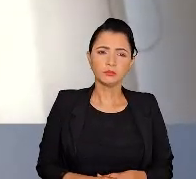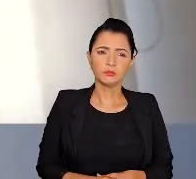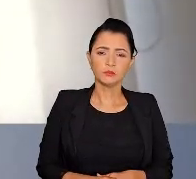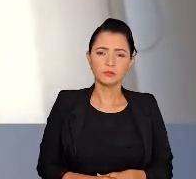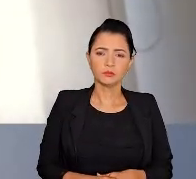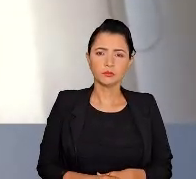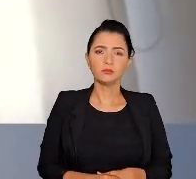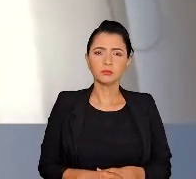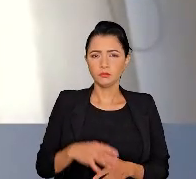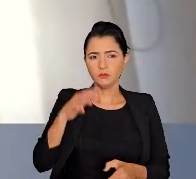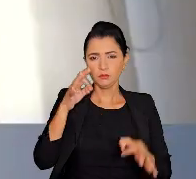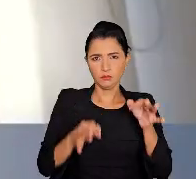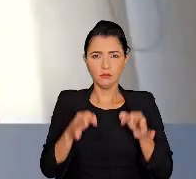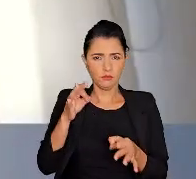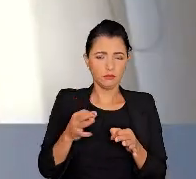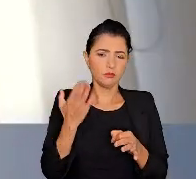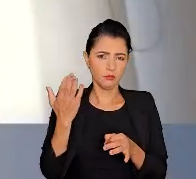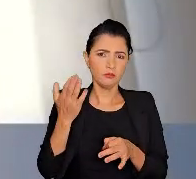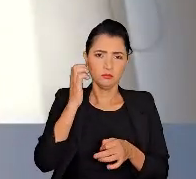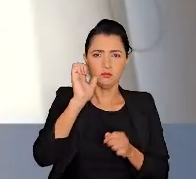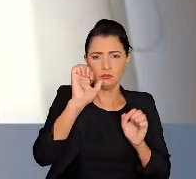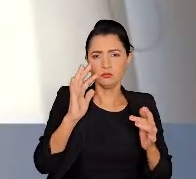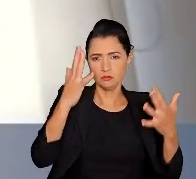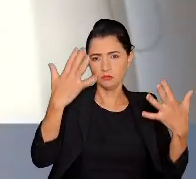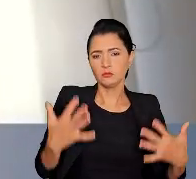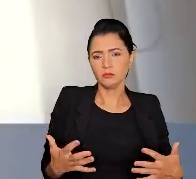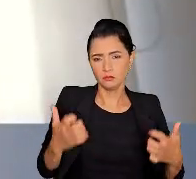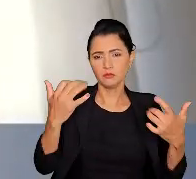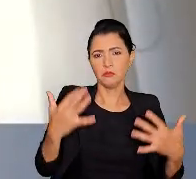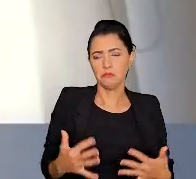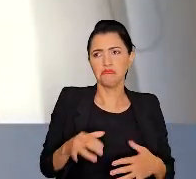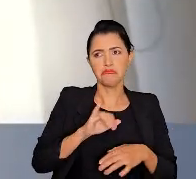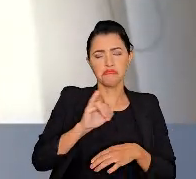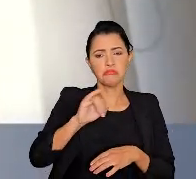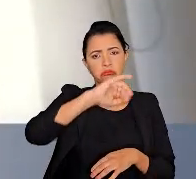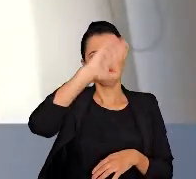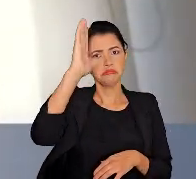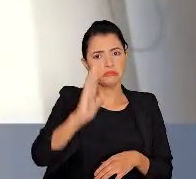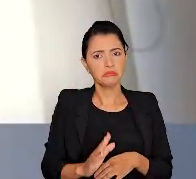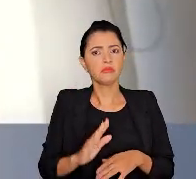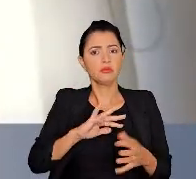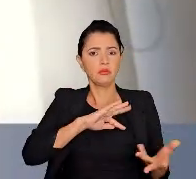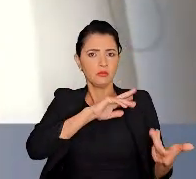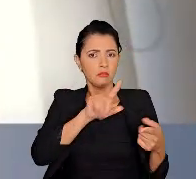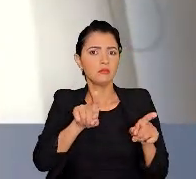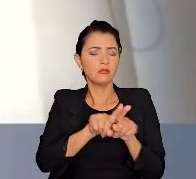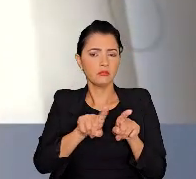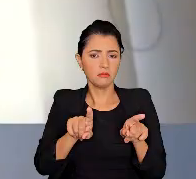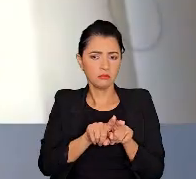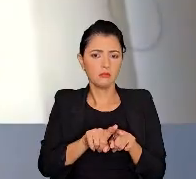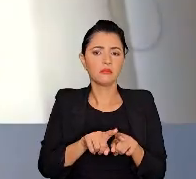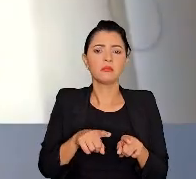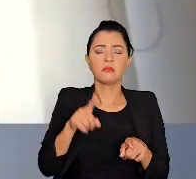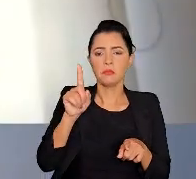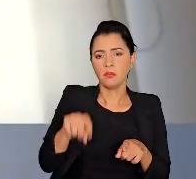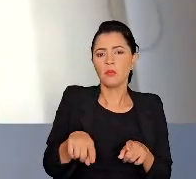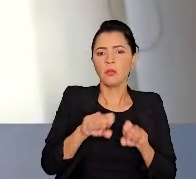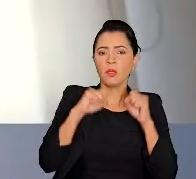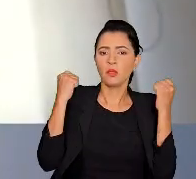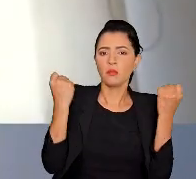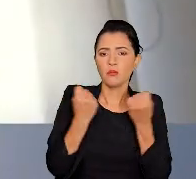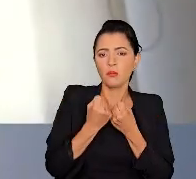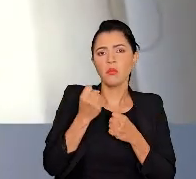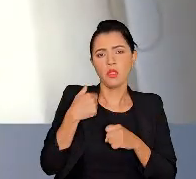Esse julgado, como disse, teve uma grande repercussão no Brasil e internacionalmente. Em seminários dos quais eu